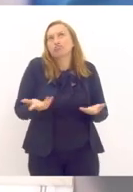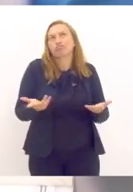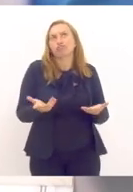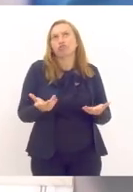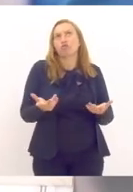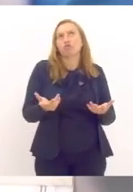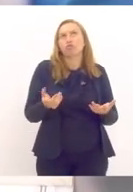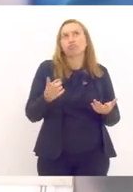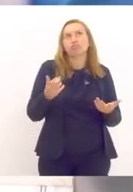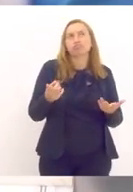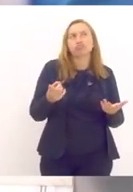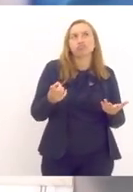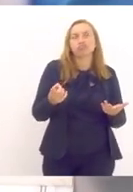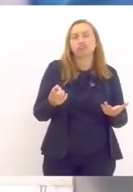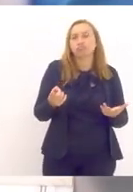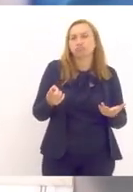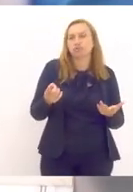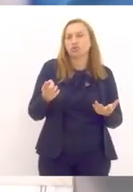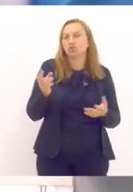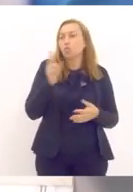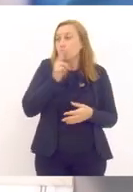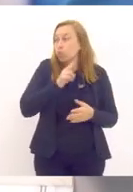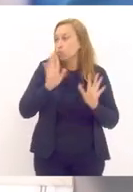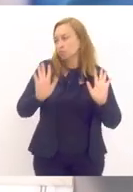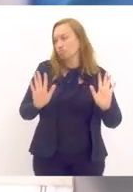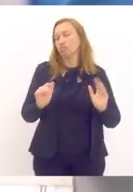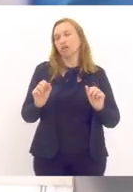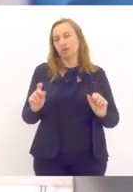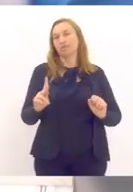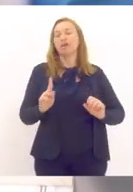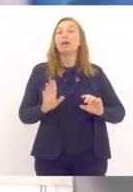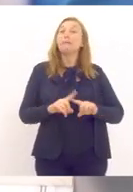emergência, mas que a gente já tenha uma rotina, mais ou menos, quando for